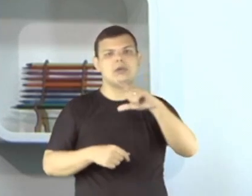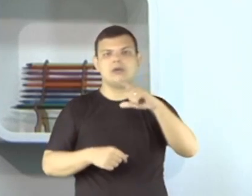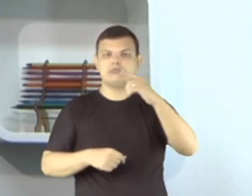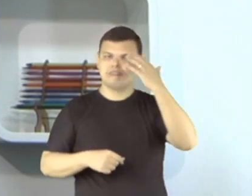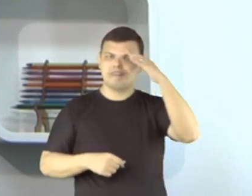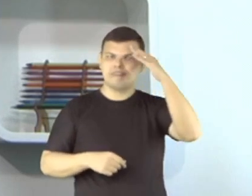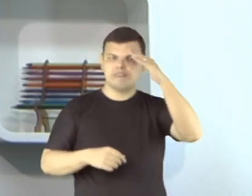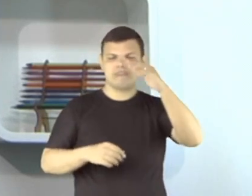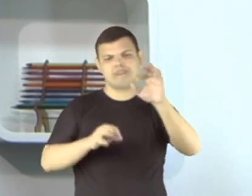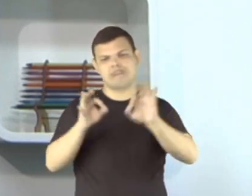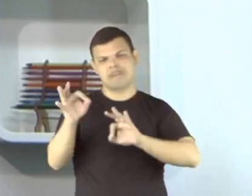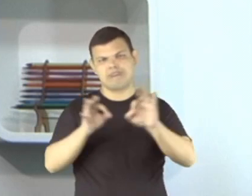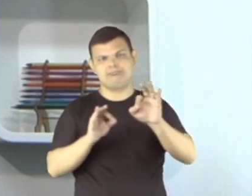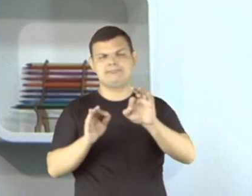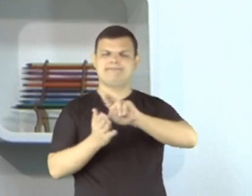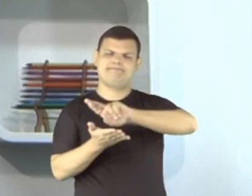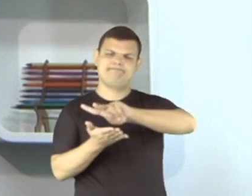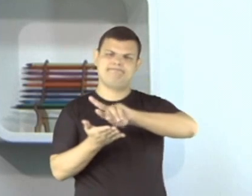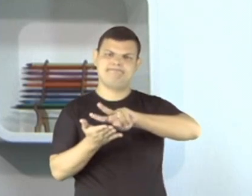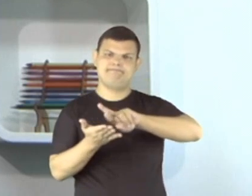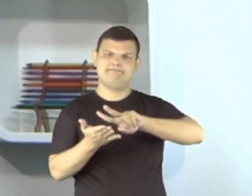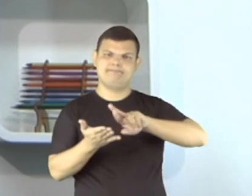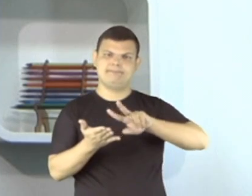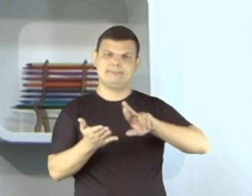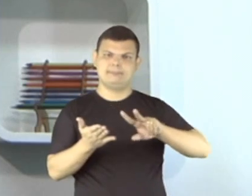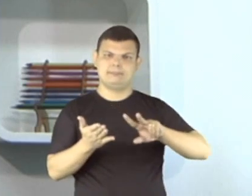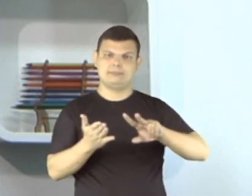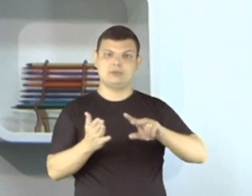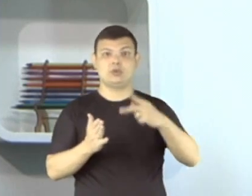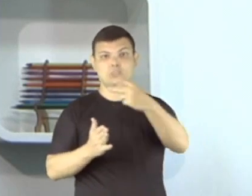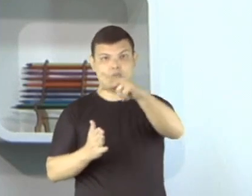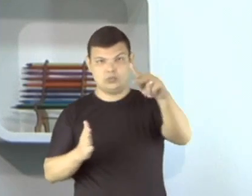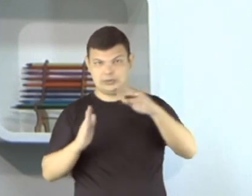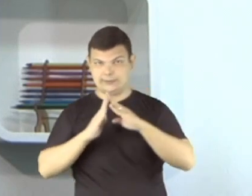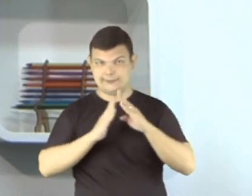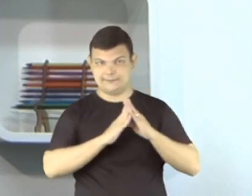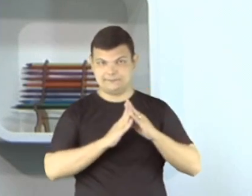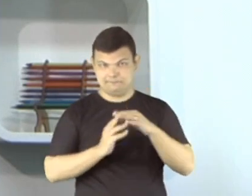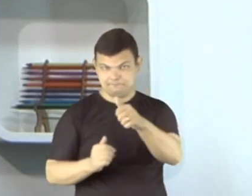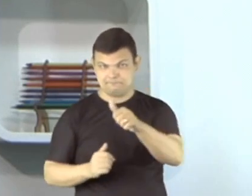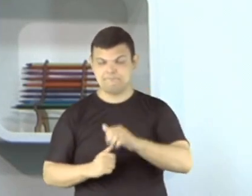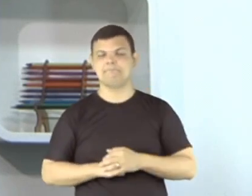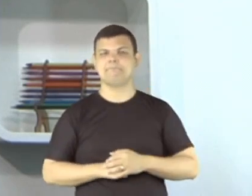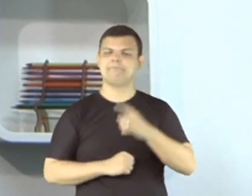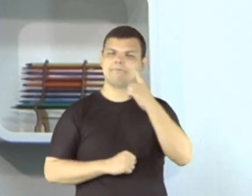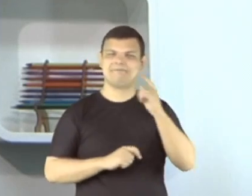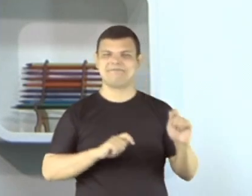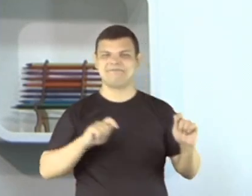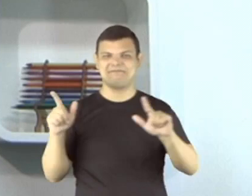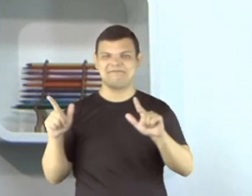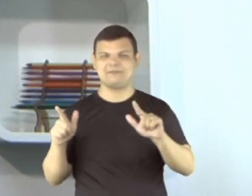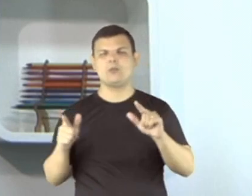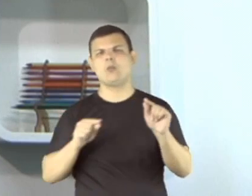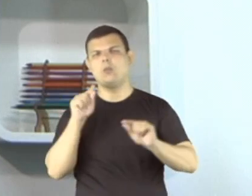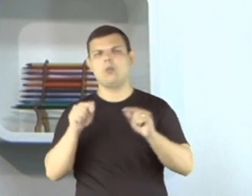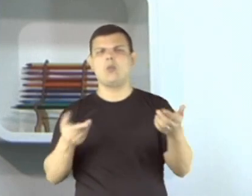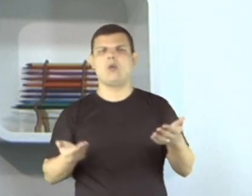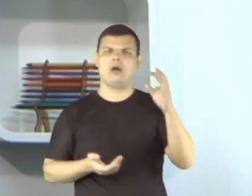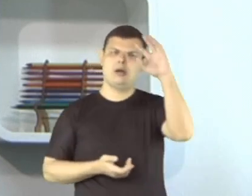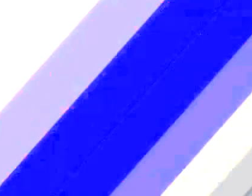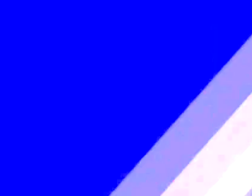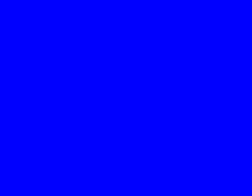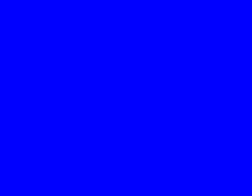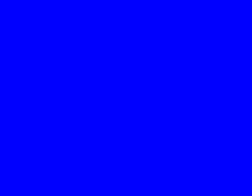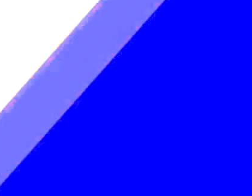bem os seus conteúdos nas suas casas também. Então, vamos para o nosso slide para a gente acompanhar o que nós vamos